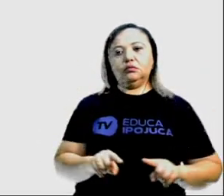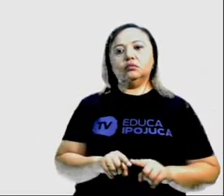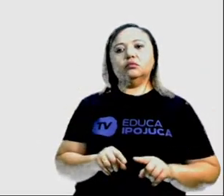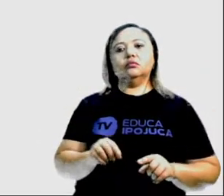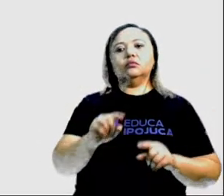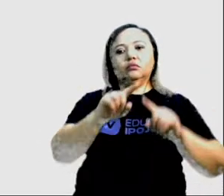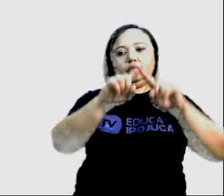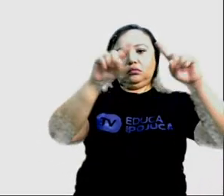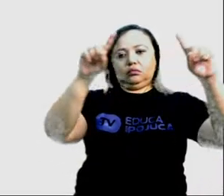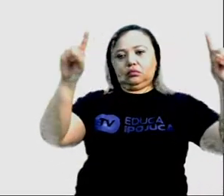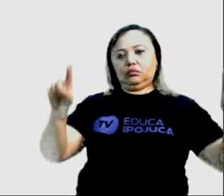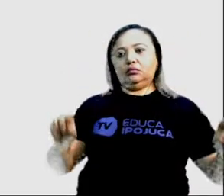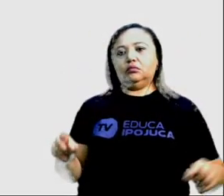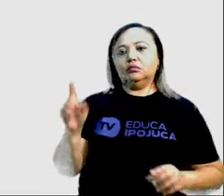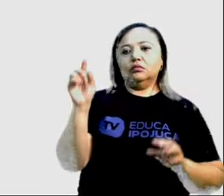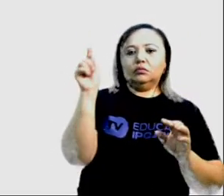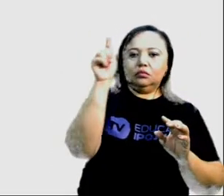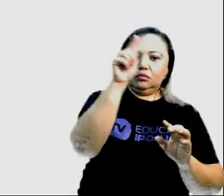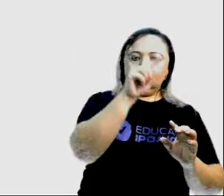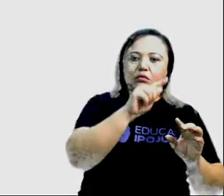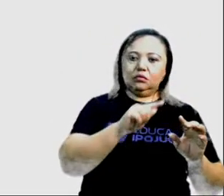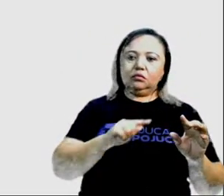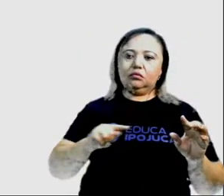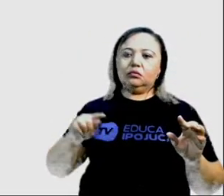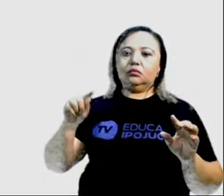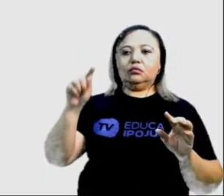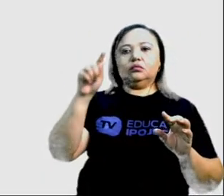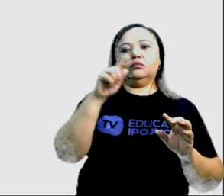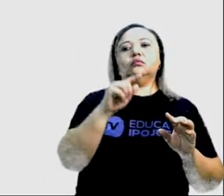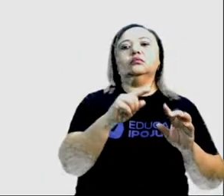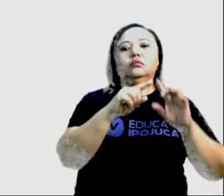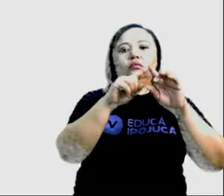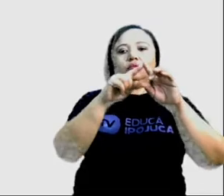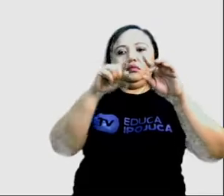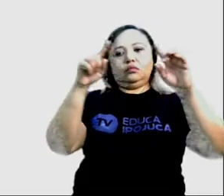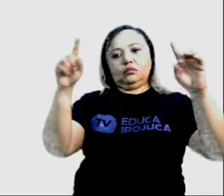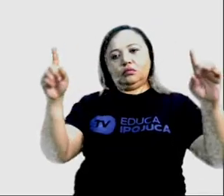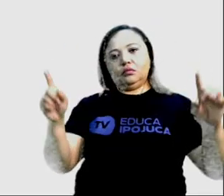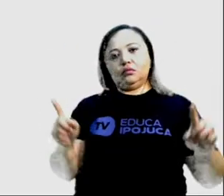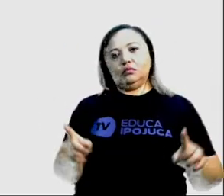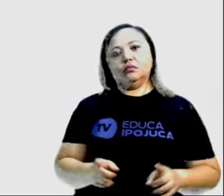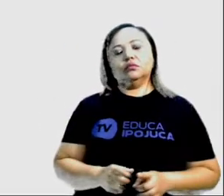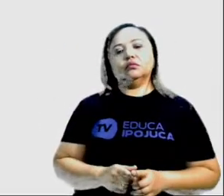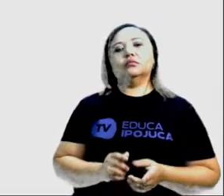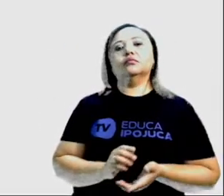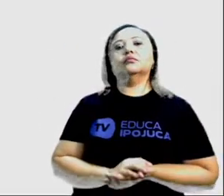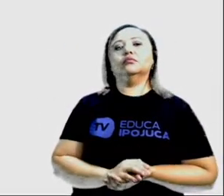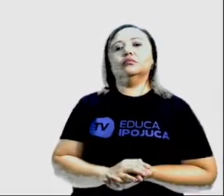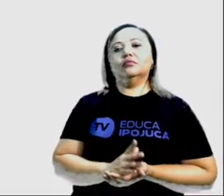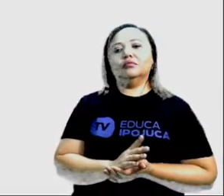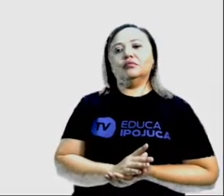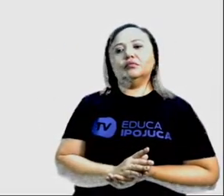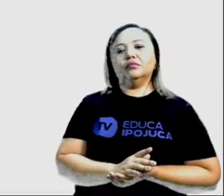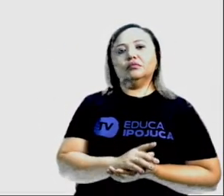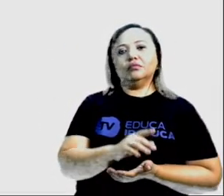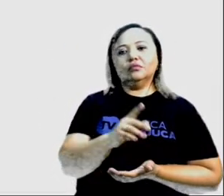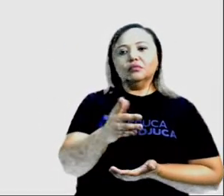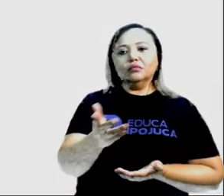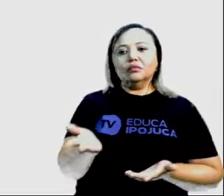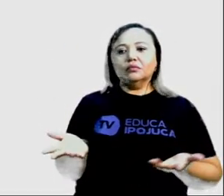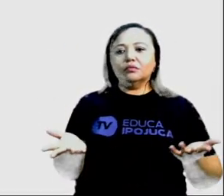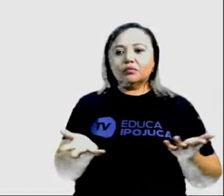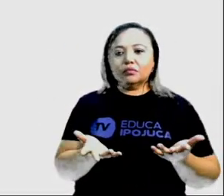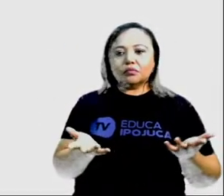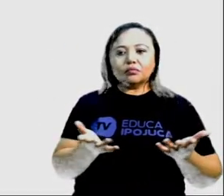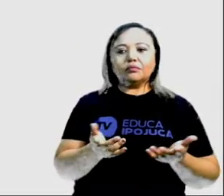retângulo, círculo, paralelogramo e trapézio. Certo? Então,